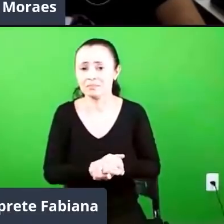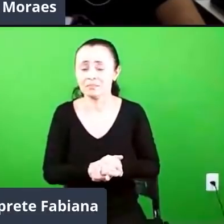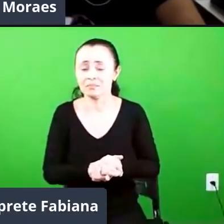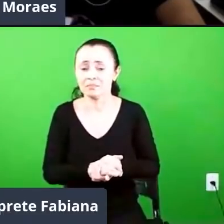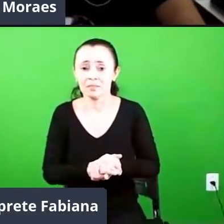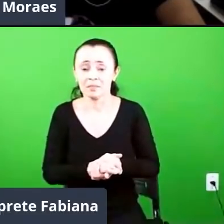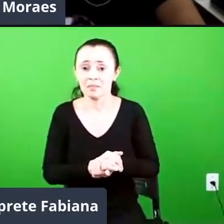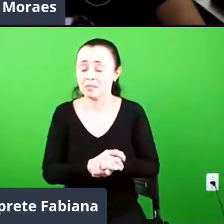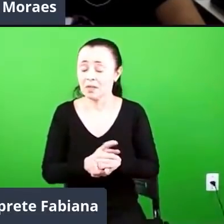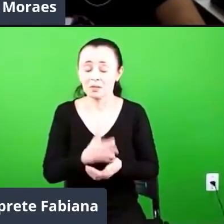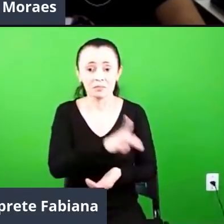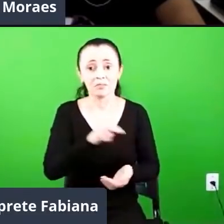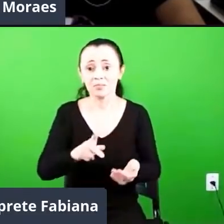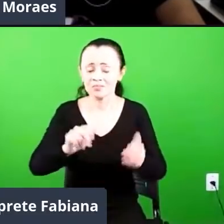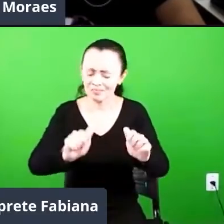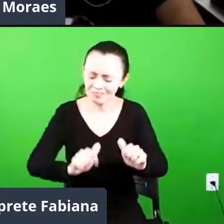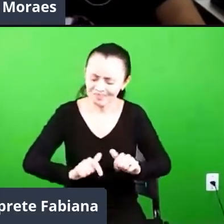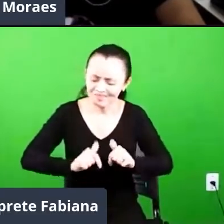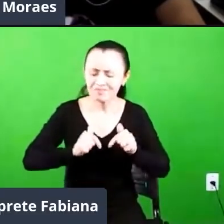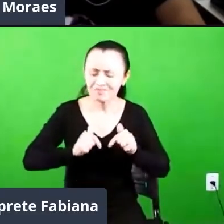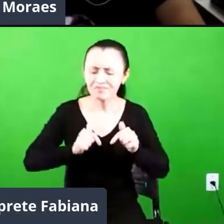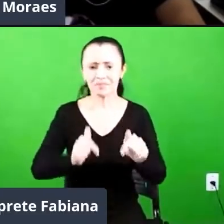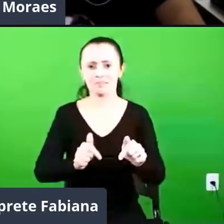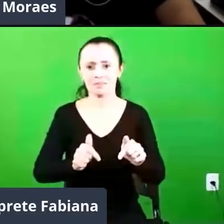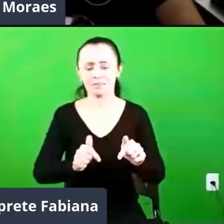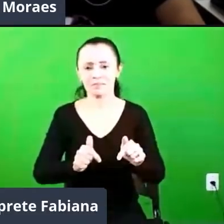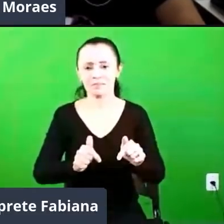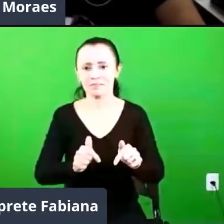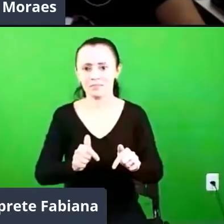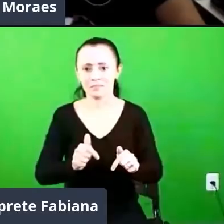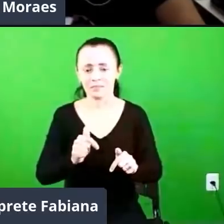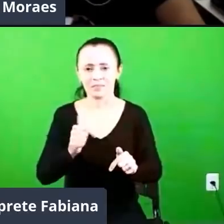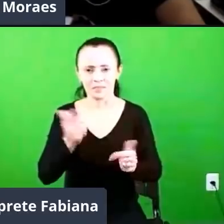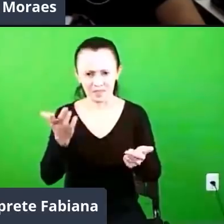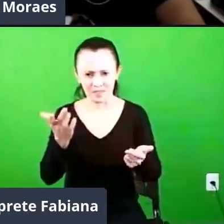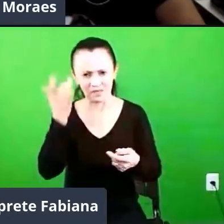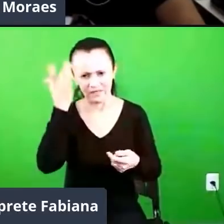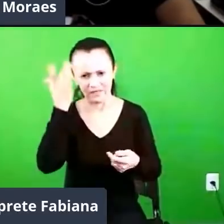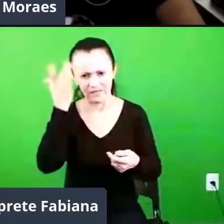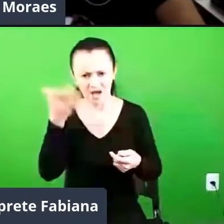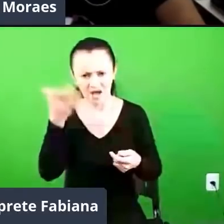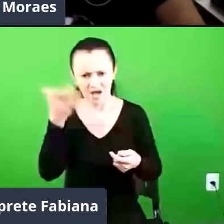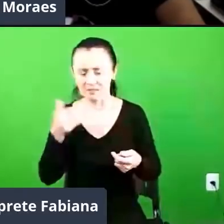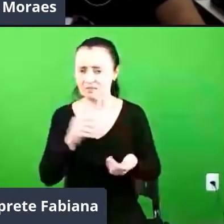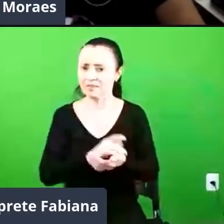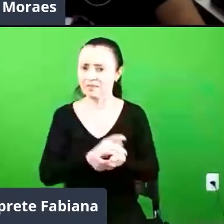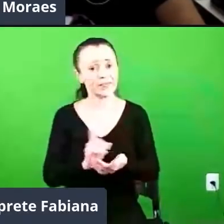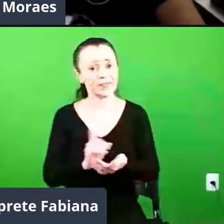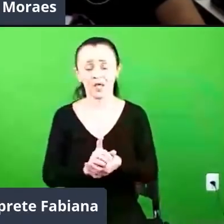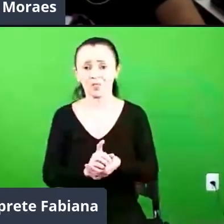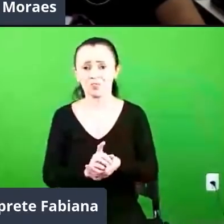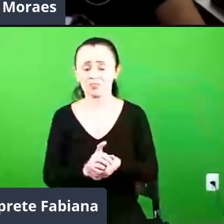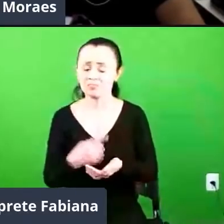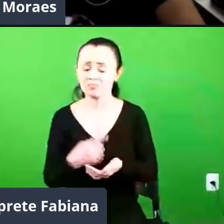nós. Né? Não está fácil? Não, porque no nosso caso, existem também estudos que mostram isso, né, Alana? A